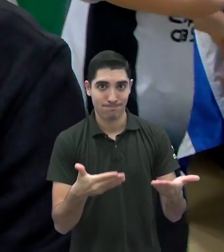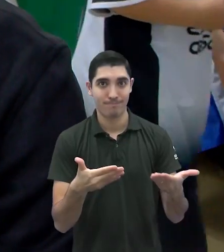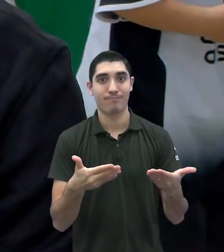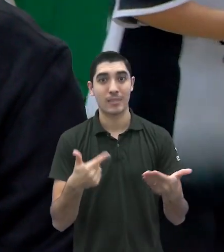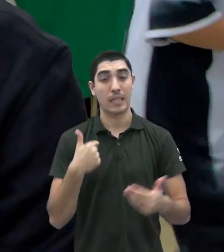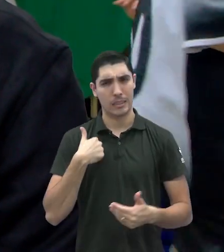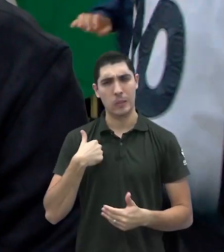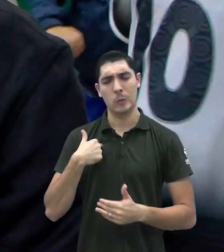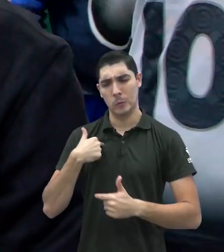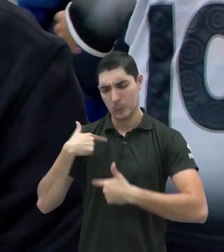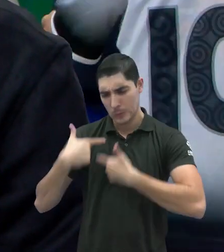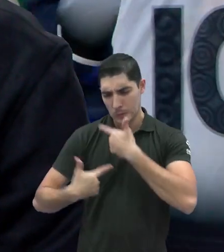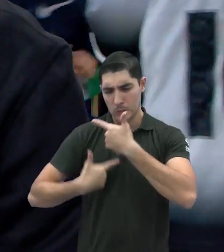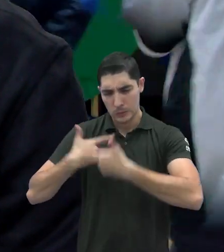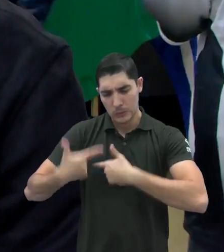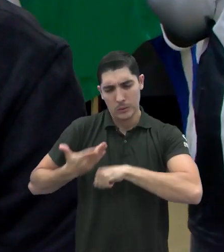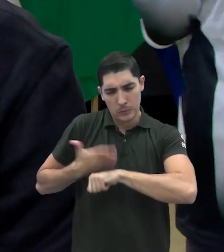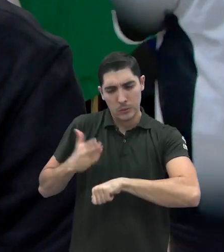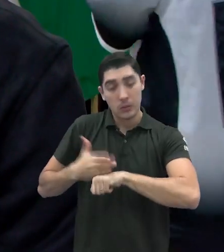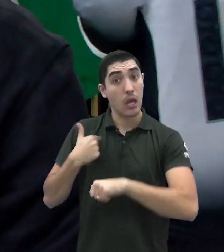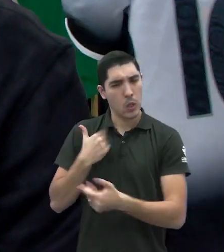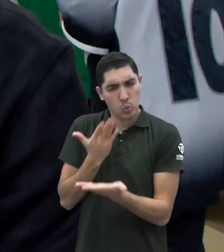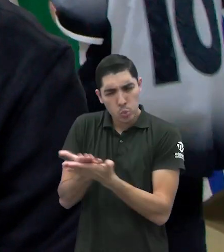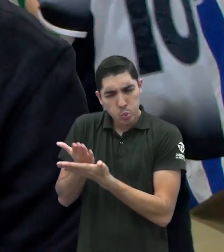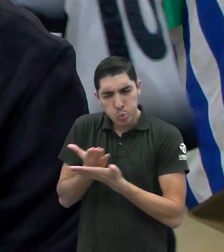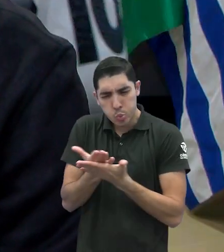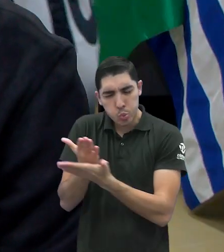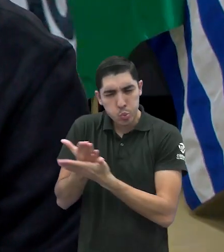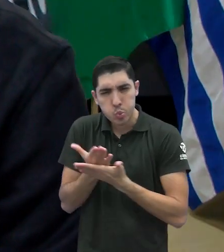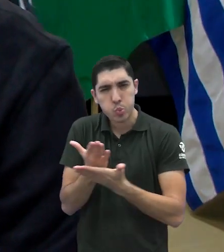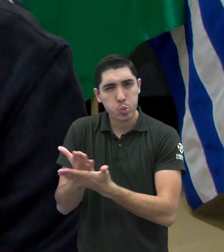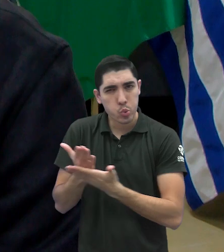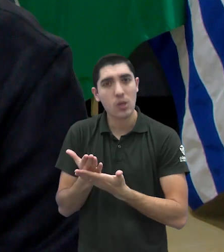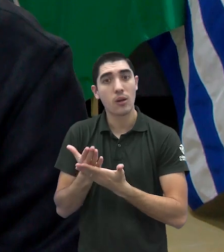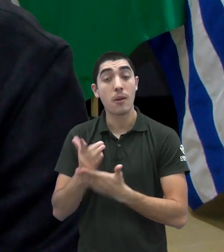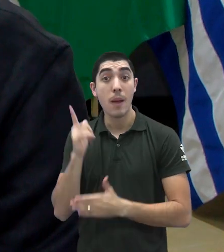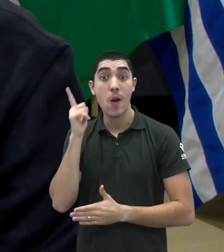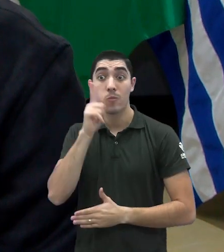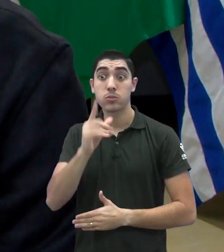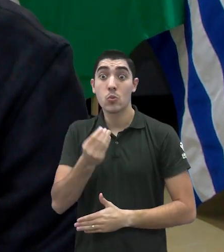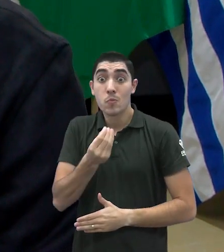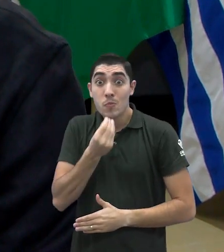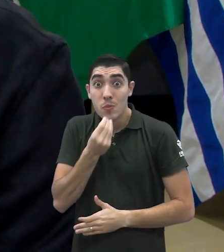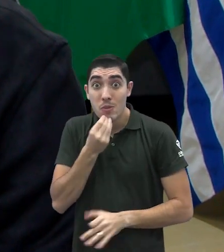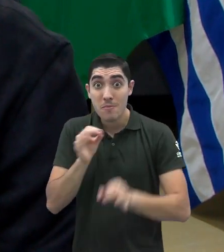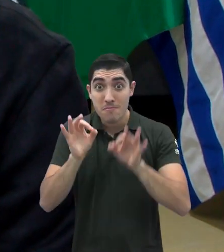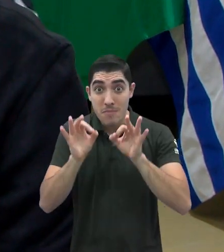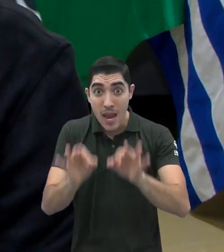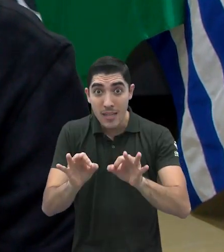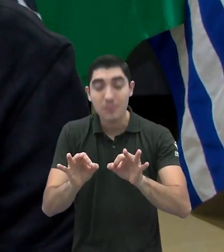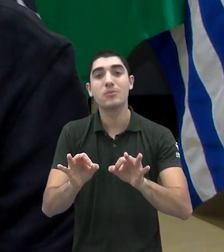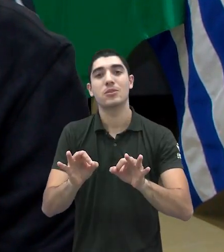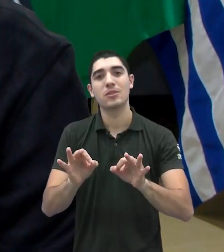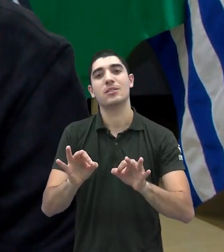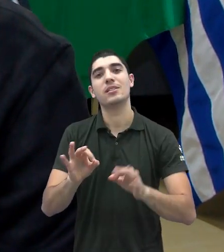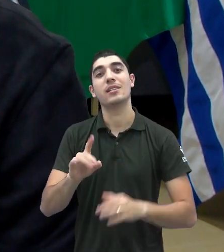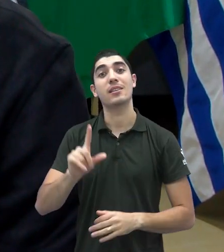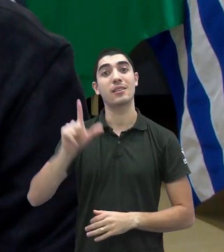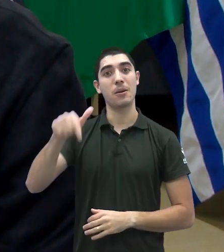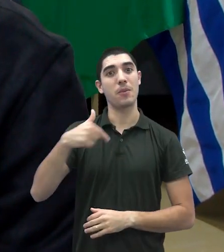desse. E eu trabalhei bastante, estudei muito também, para que quando eu pudesse ter essa oportunidade